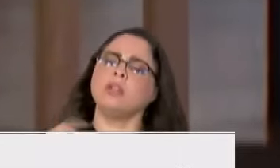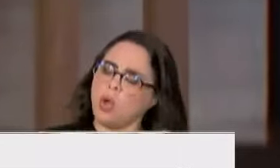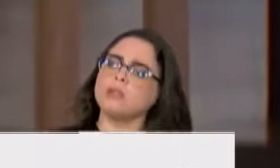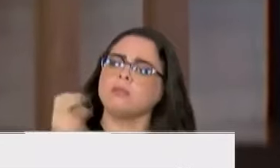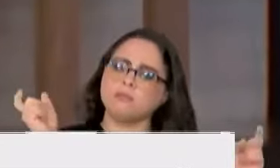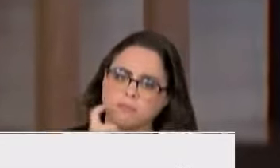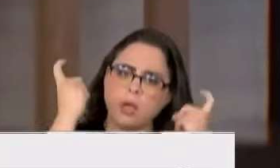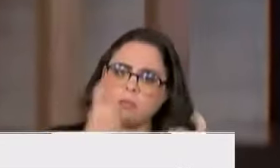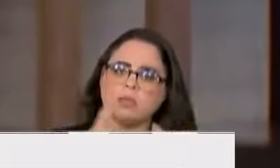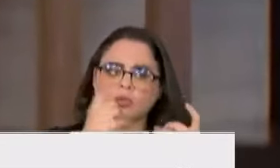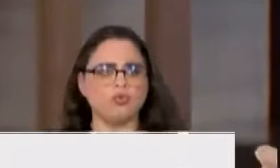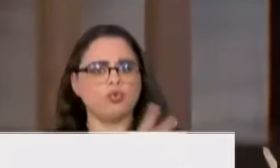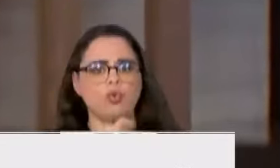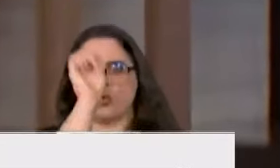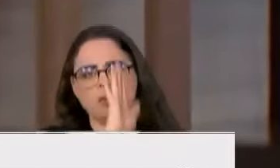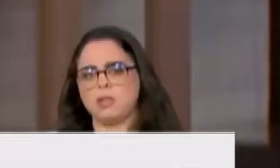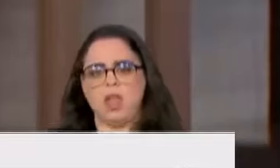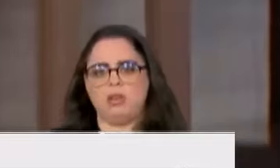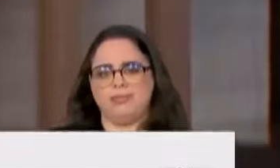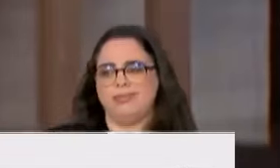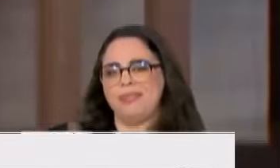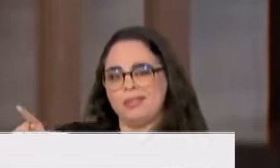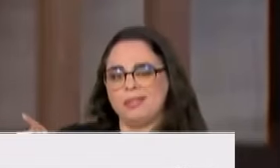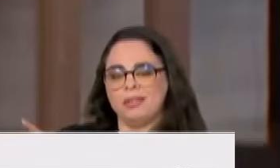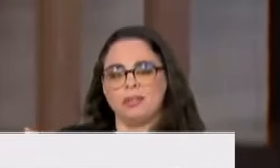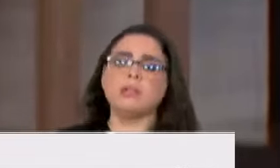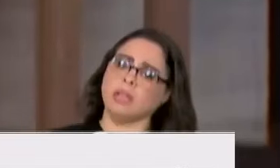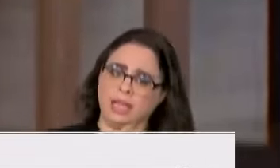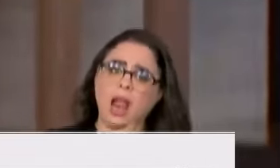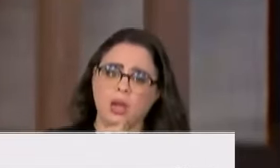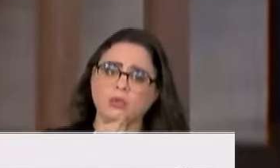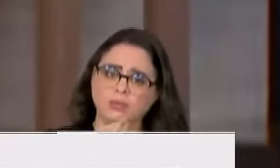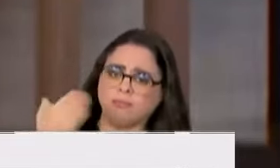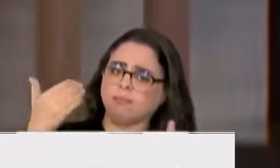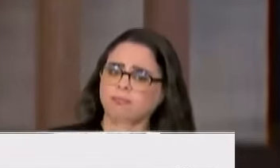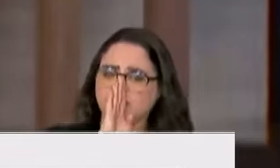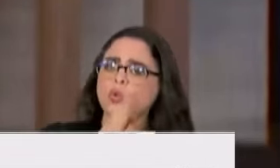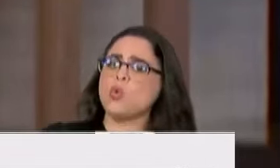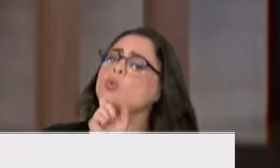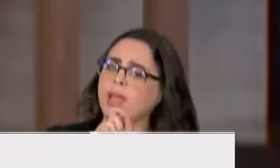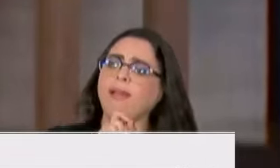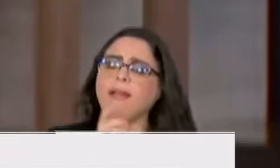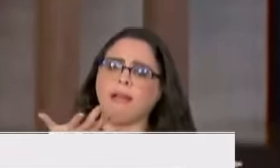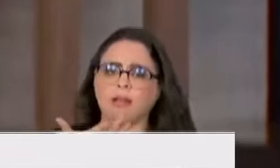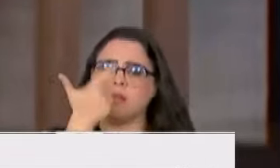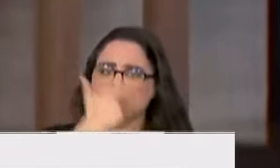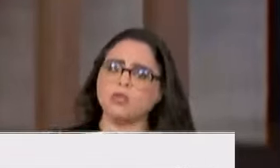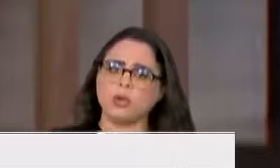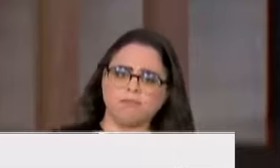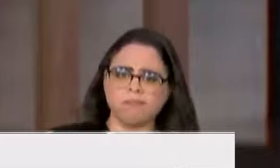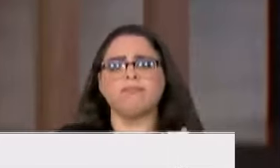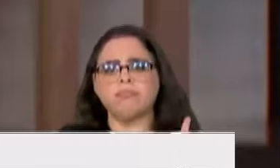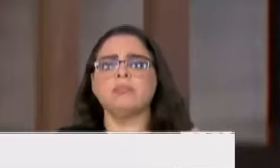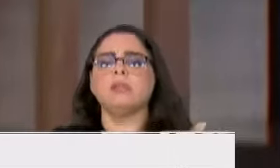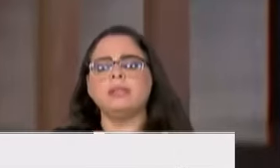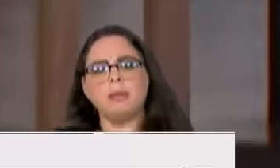em assistir a toda a comunidade brasileira e, evidentemente, dando a prioridade aos casos mais evidentes e de